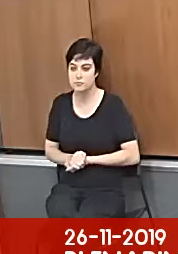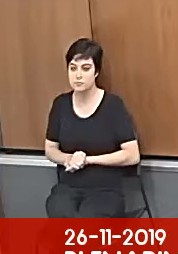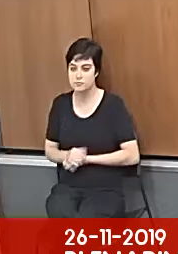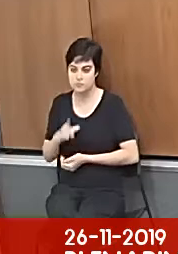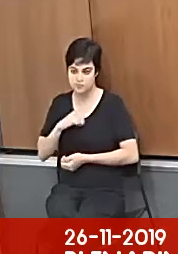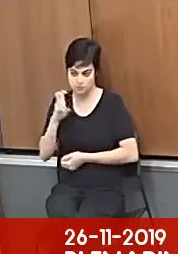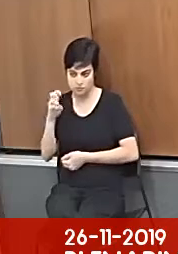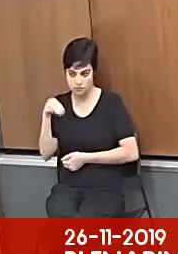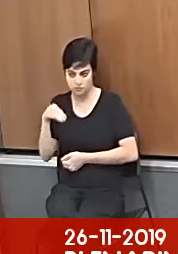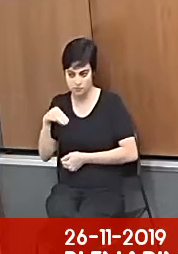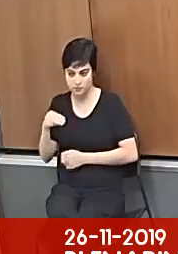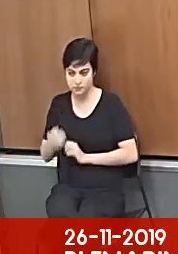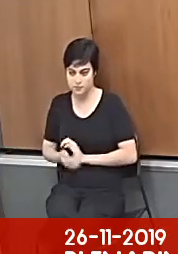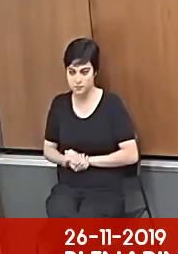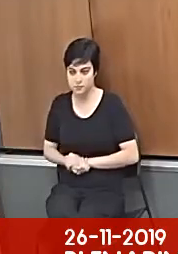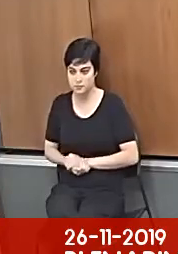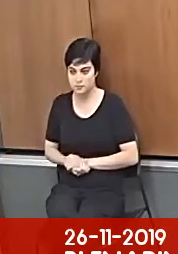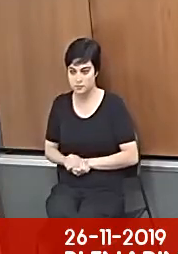5 minutos.